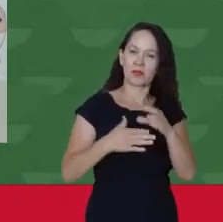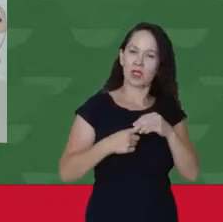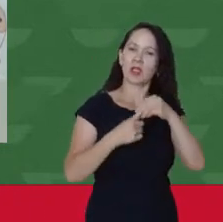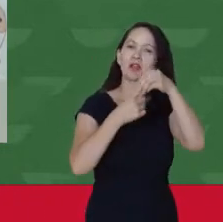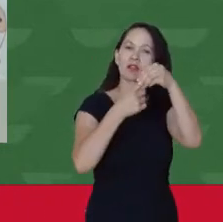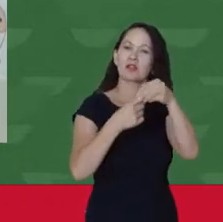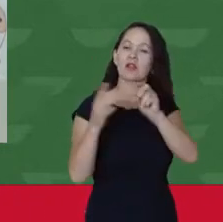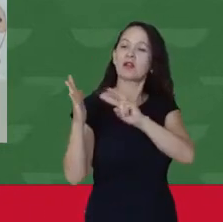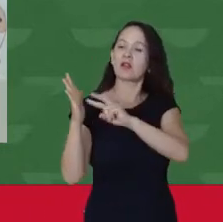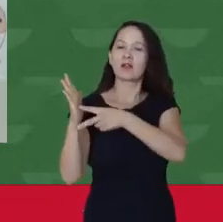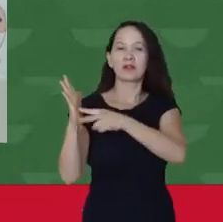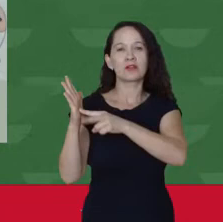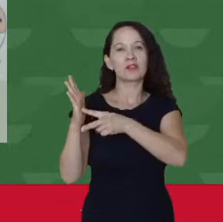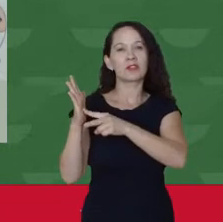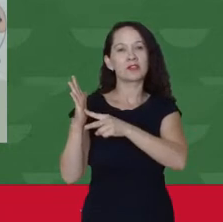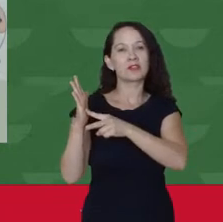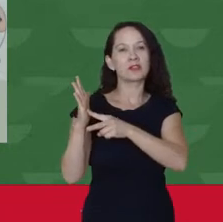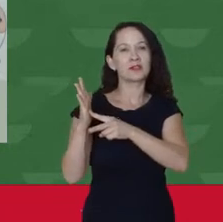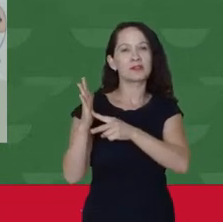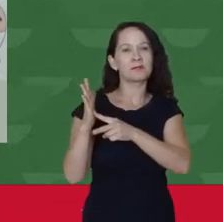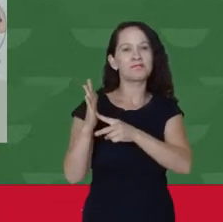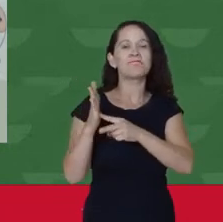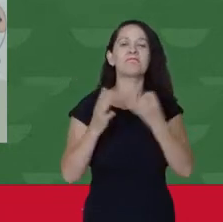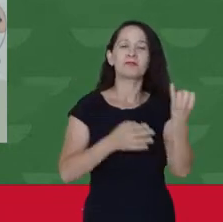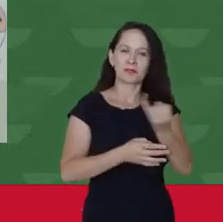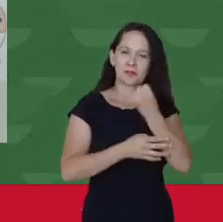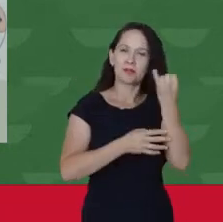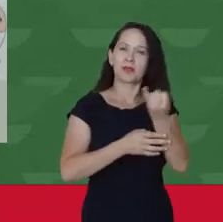lideranças sindicais de altíssima expressão,